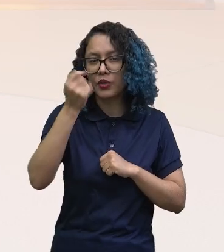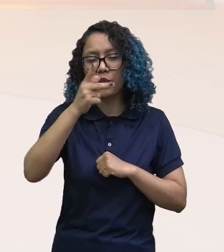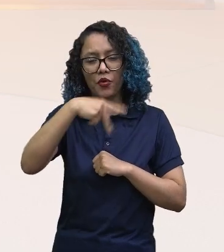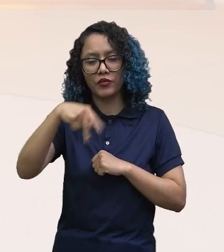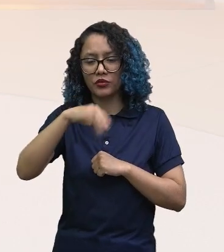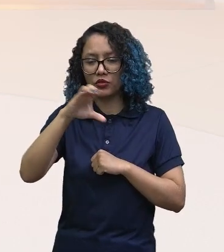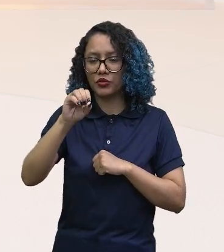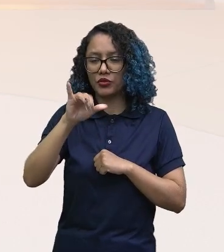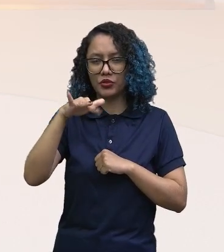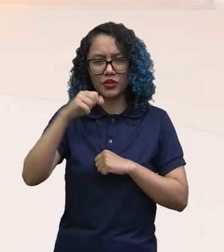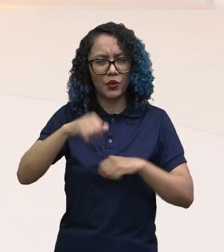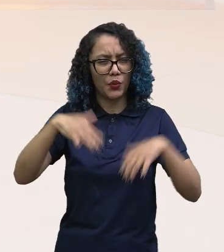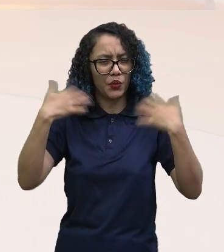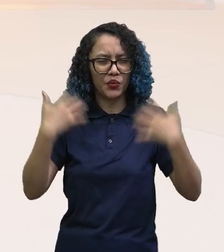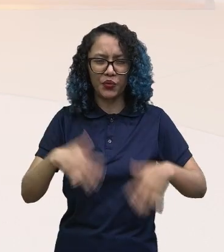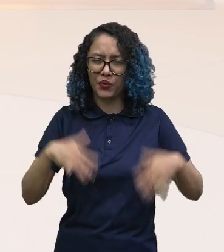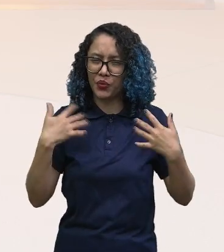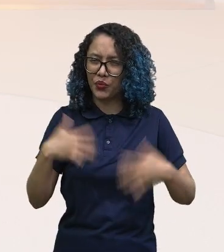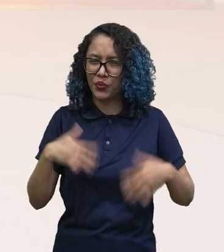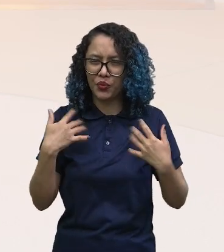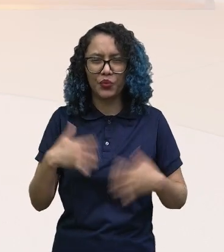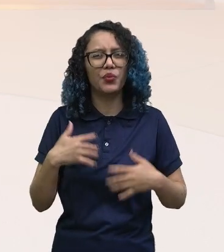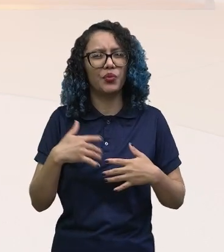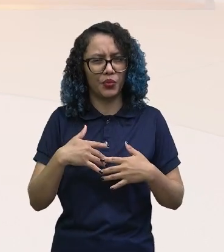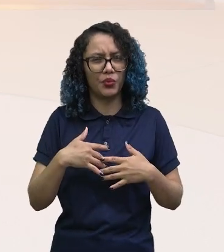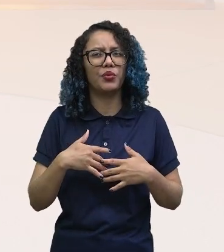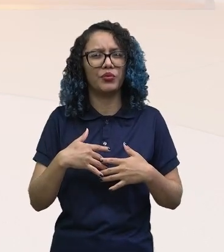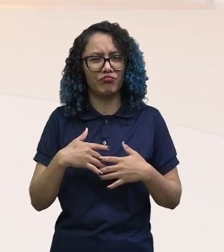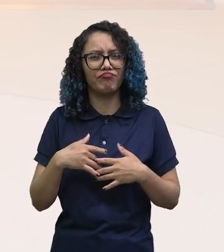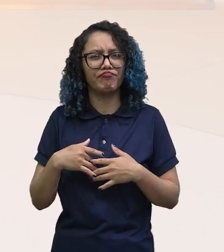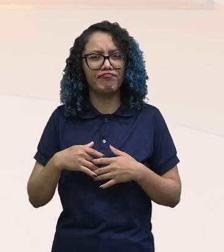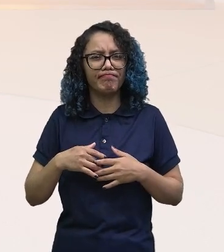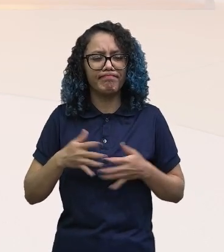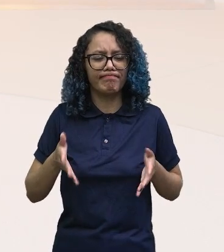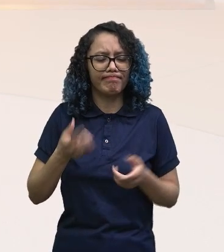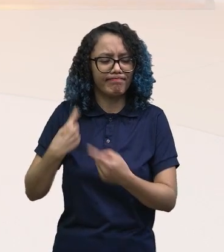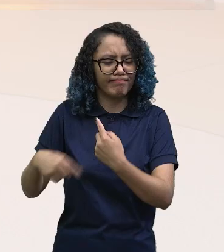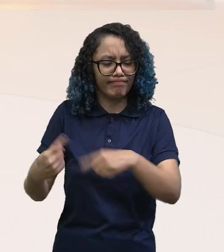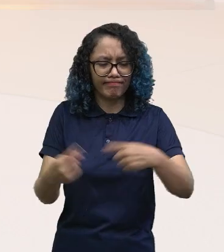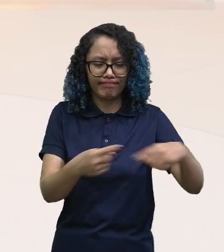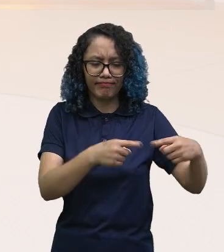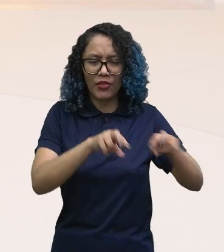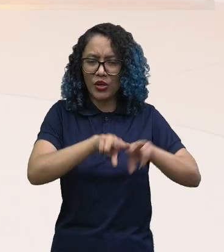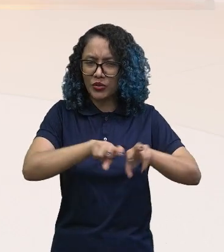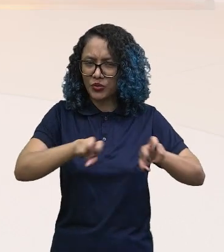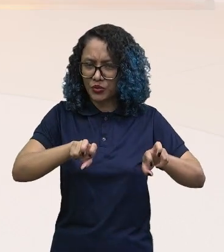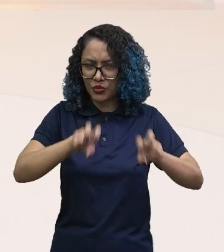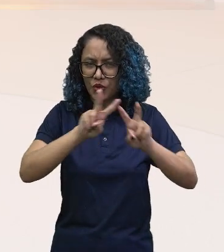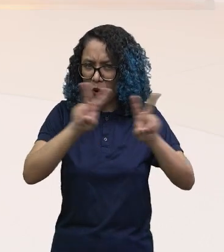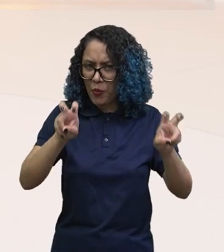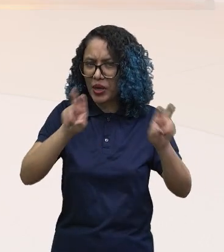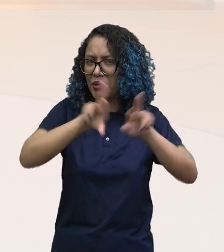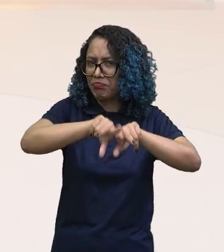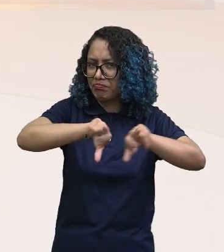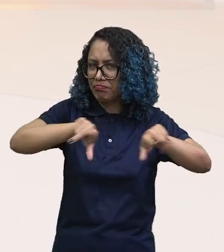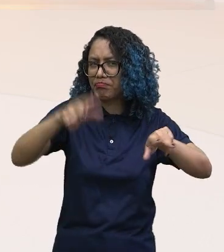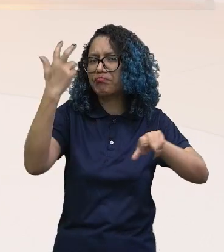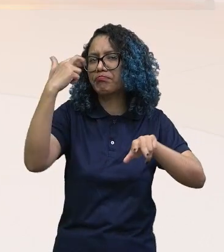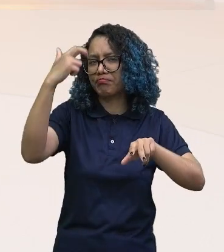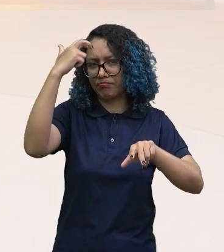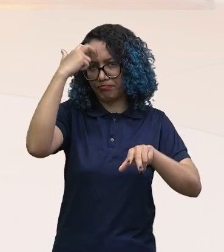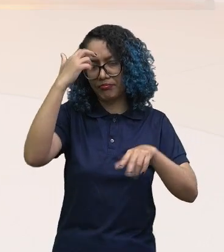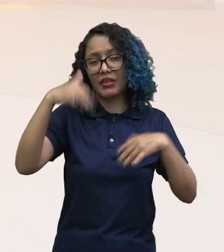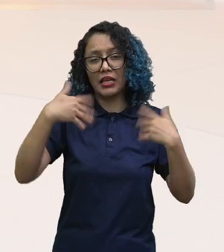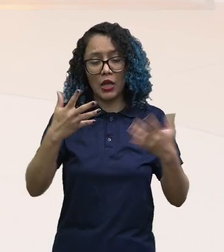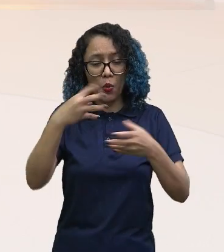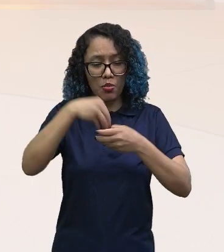e enriqueceu ainda mais essa discussão, né, a respeito da diversidade cultural. Então, dentro desse